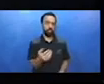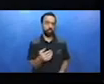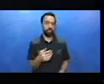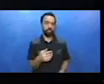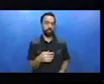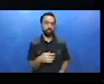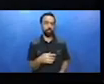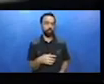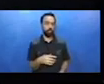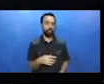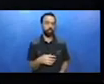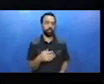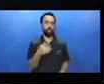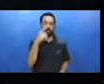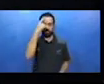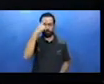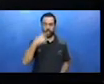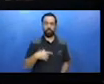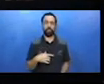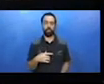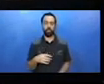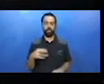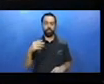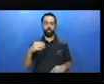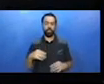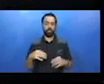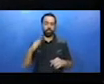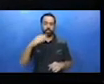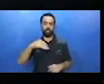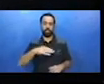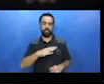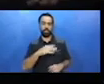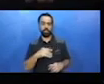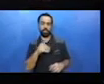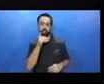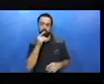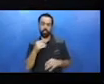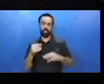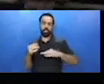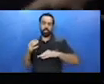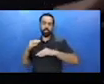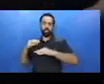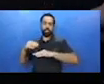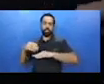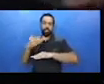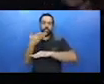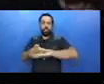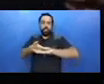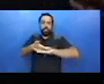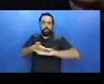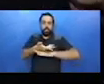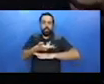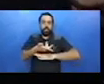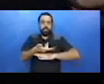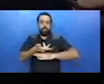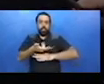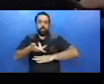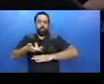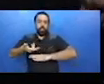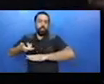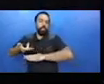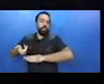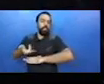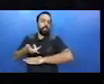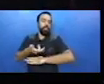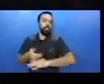para fora da água. Então esse nado também, ele é caracterizado porque o atleta ele não consegue, como ele está com o rosto virado para